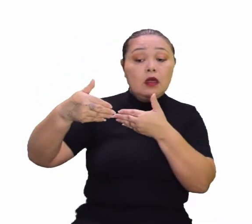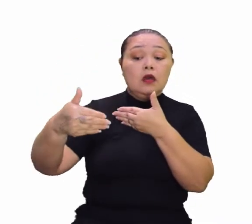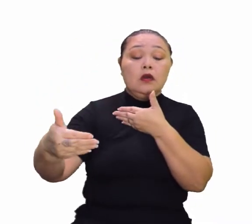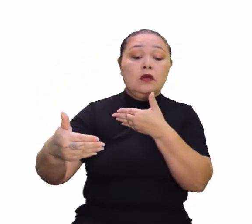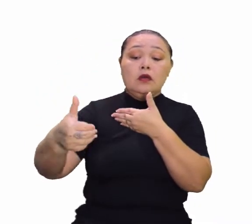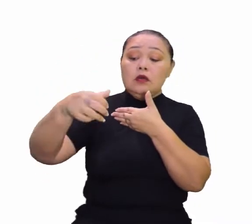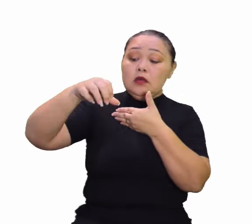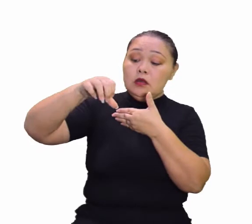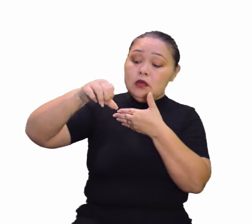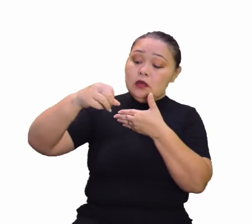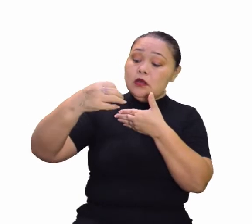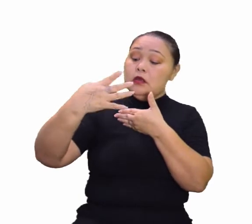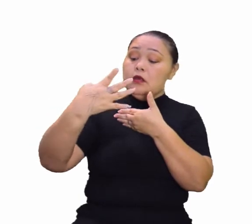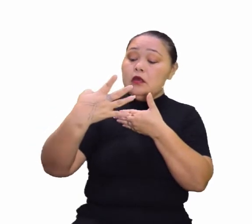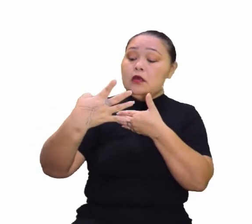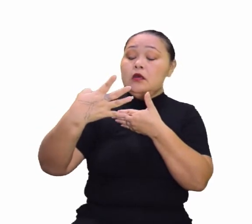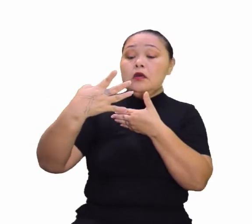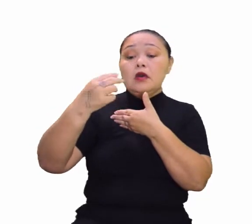partir de